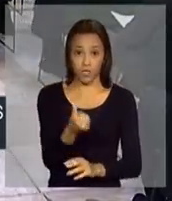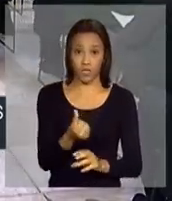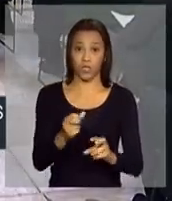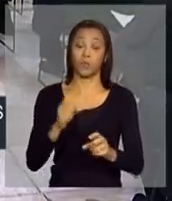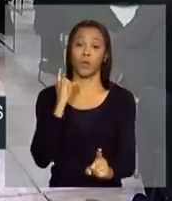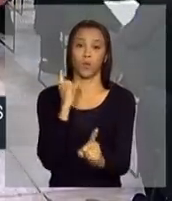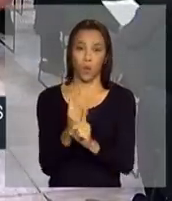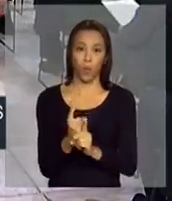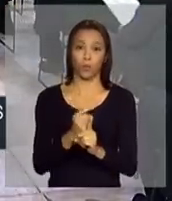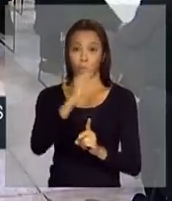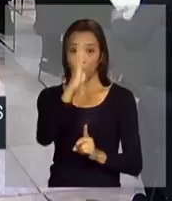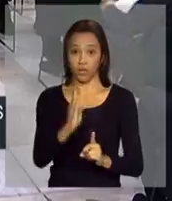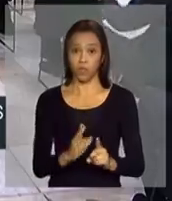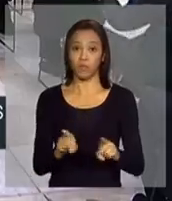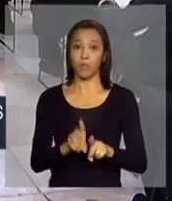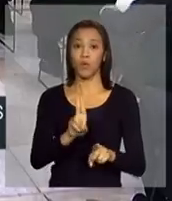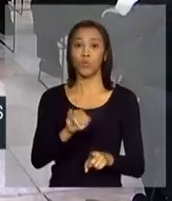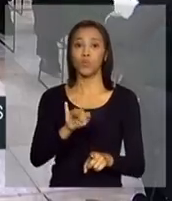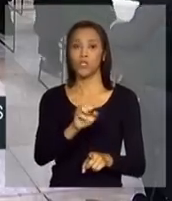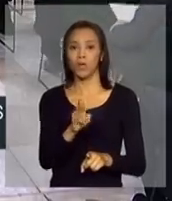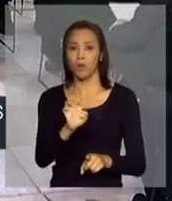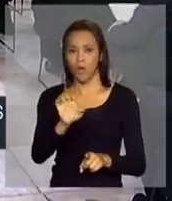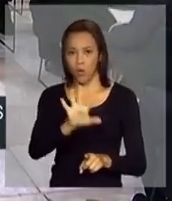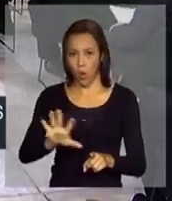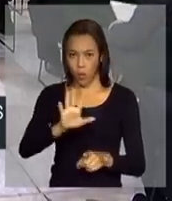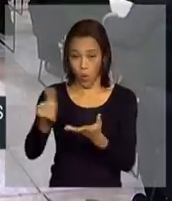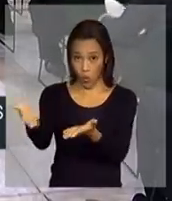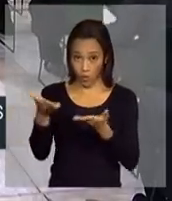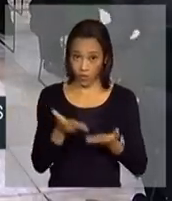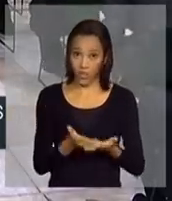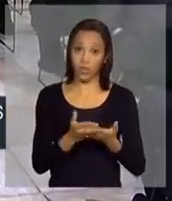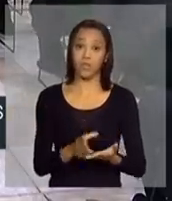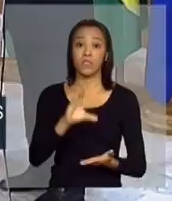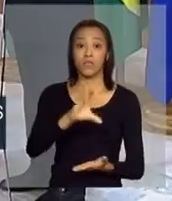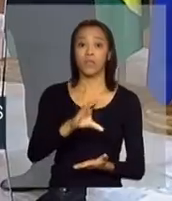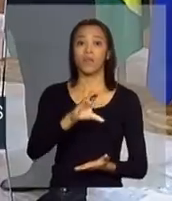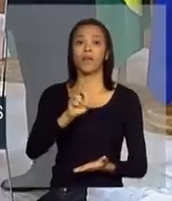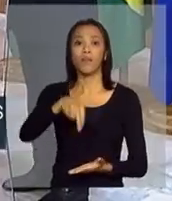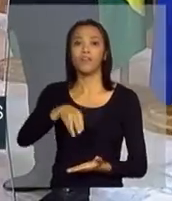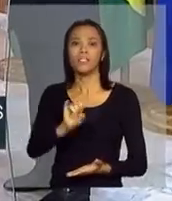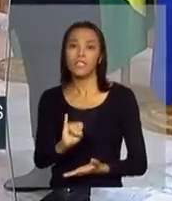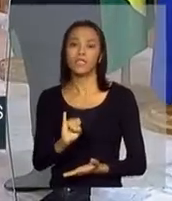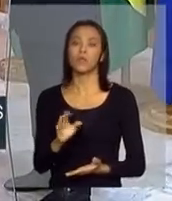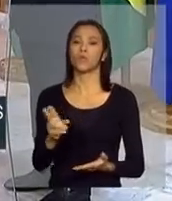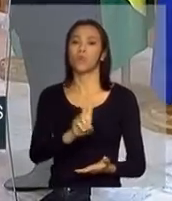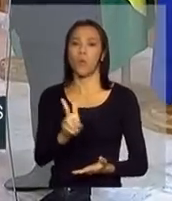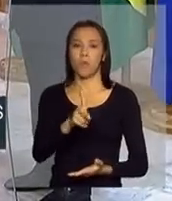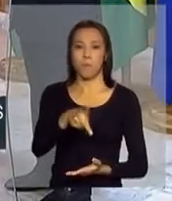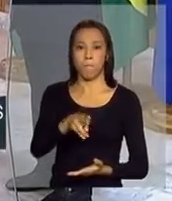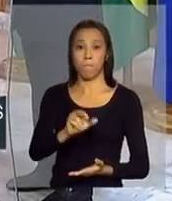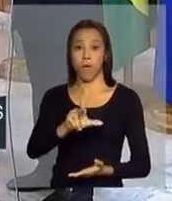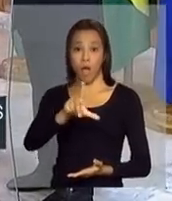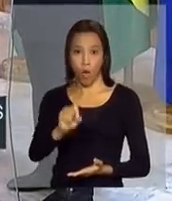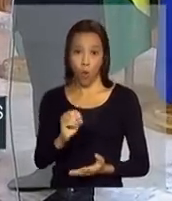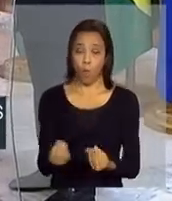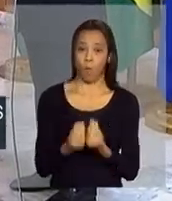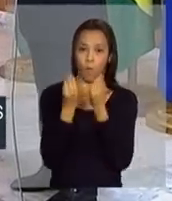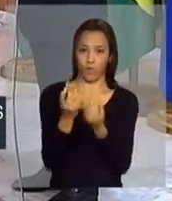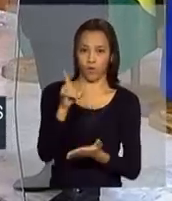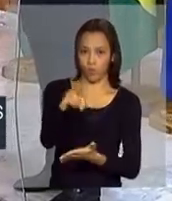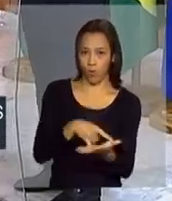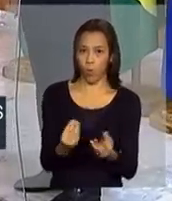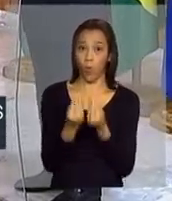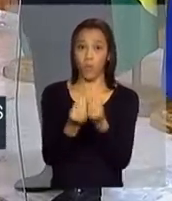Europeia. Convidamos o vice-presidente da Confederação Nacional da Indústria, CNI, Paulo Tigre, a fazer a entrega do documento